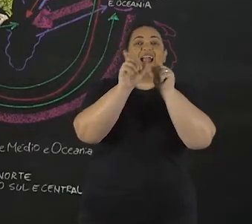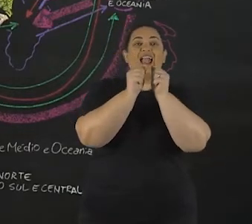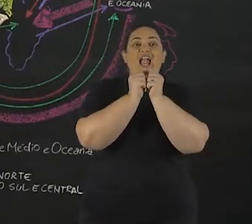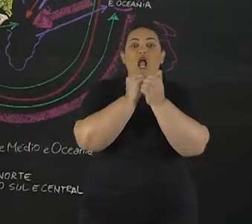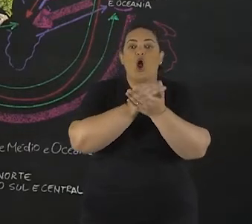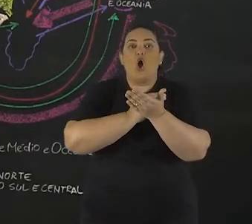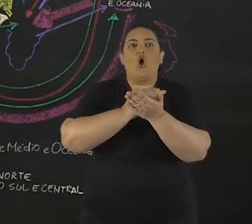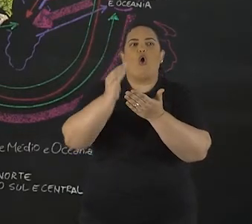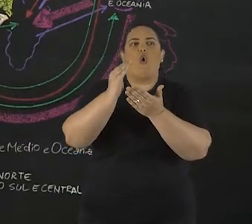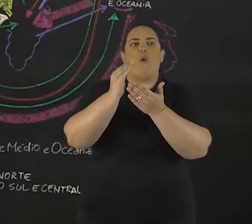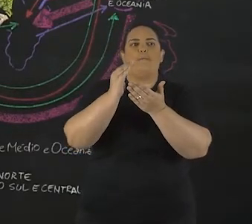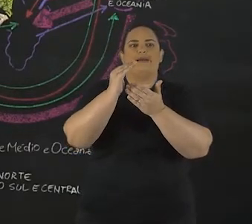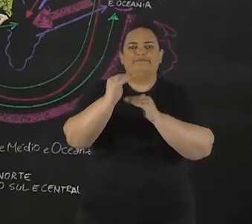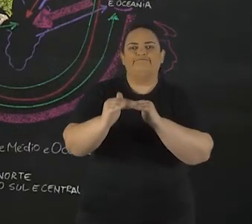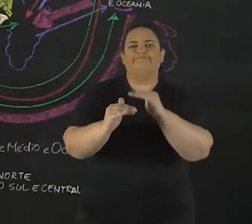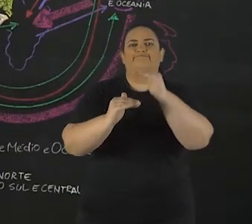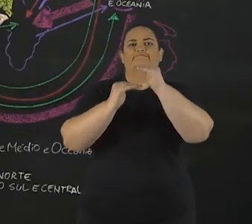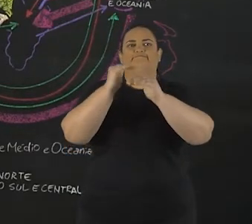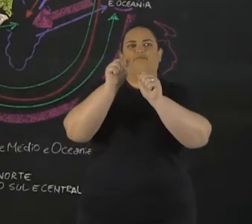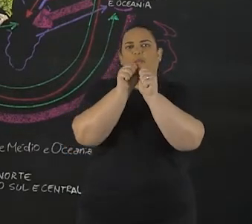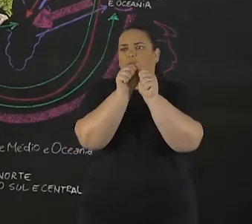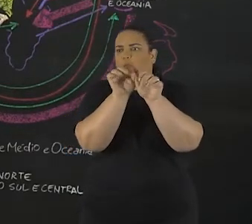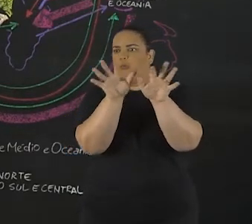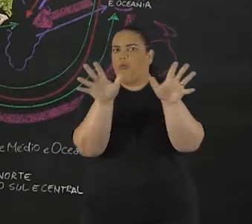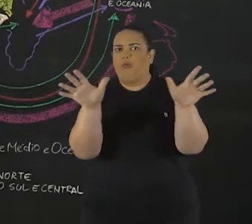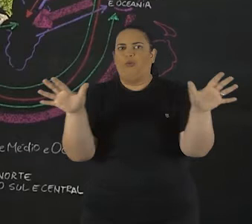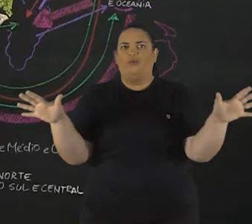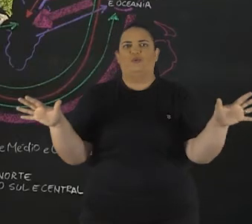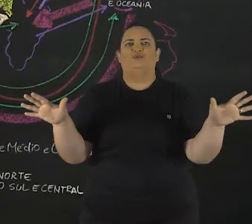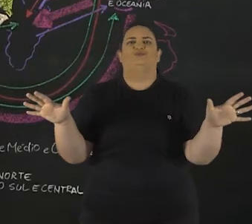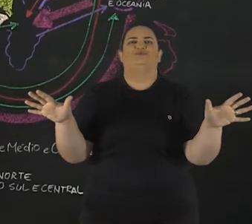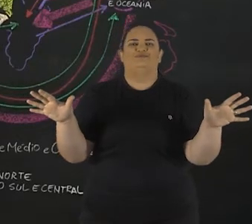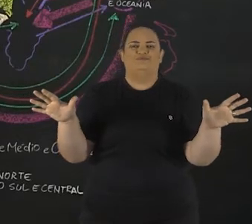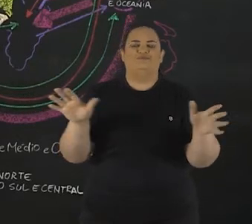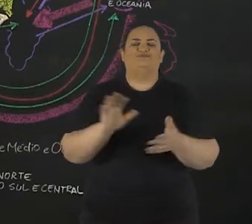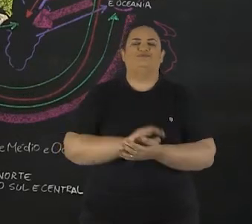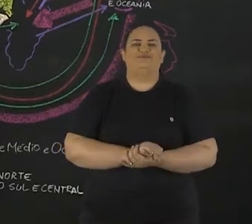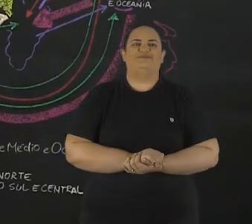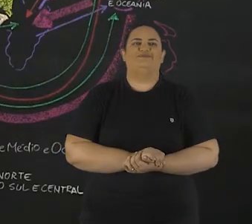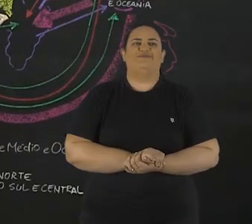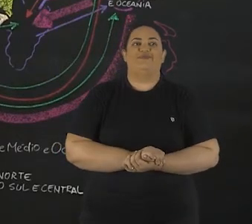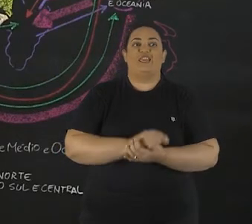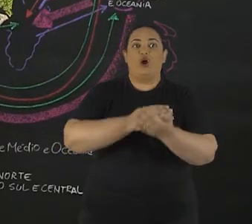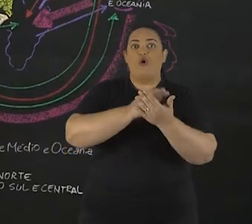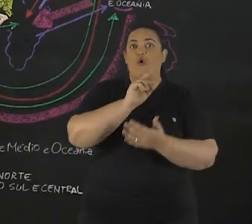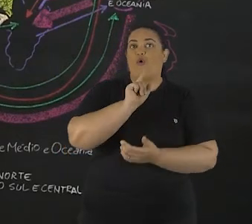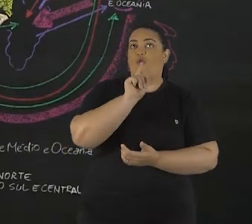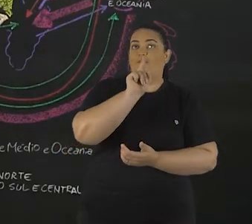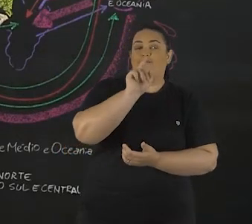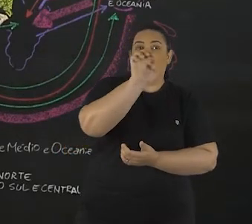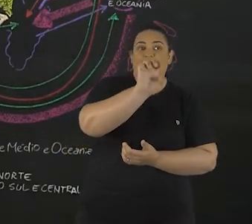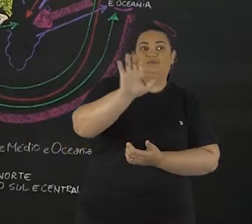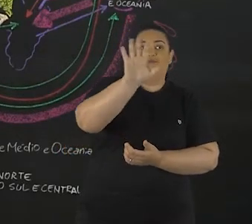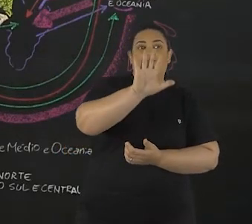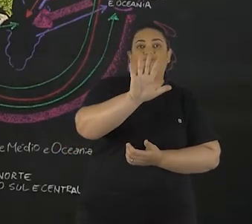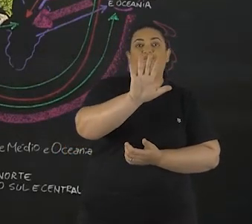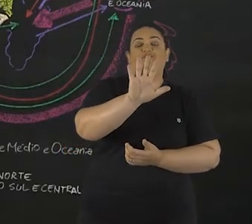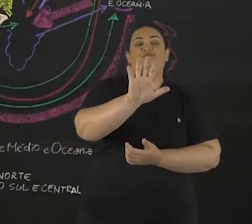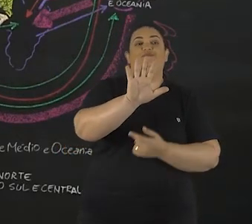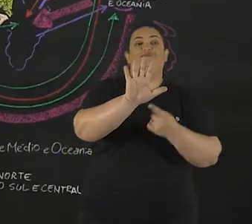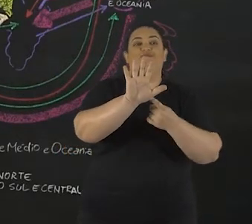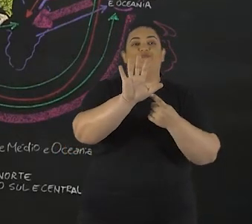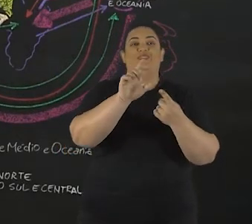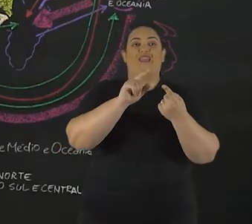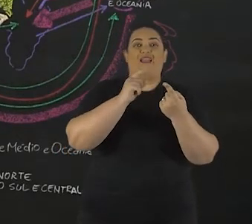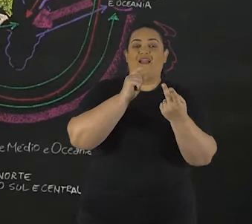daqui que todo o desenvolvimento do comércio acaba acontecendo. É a partir da Europa que vai ter ligação com a Comunidade